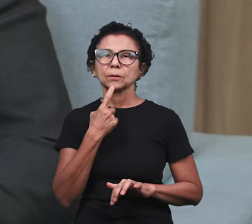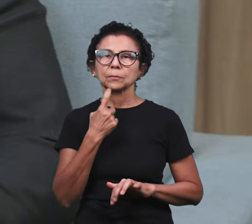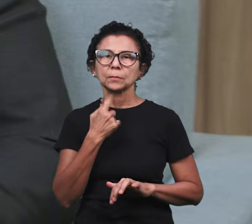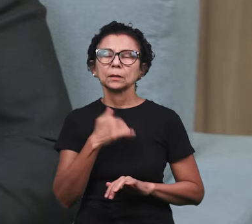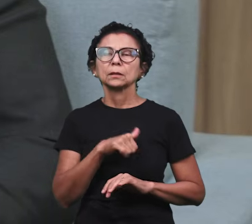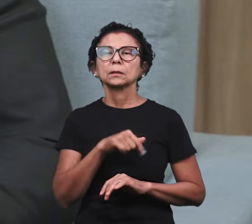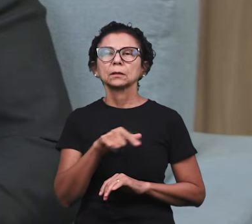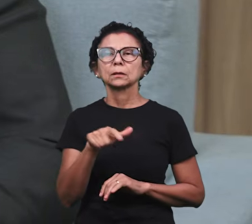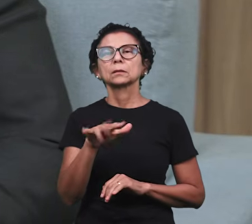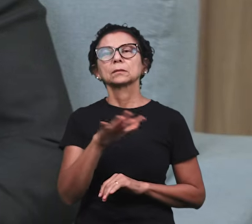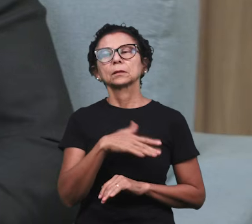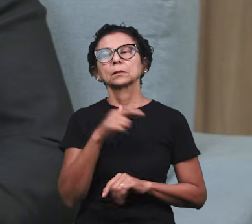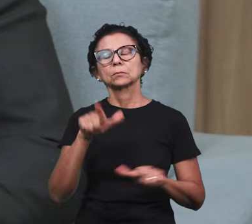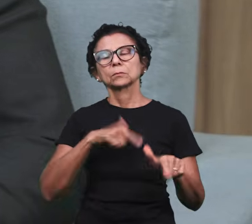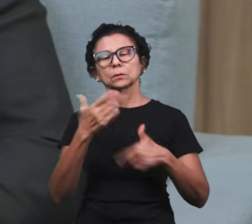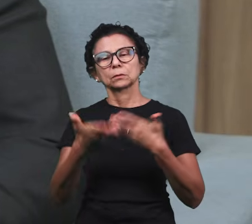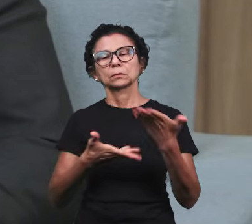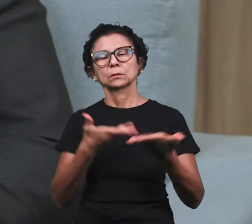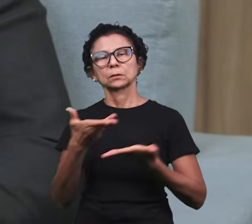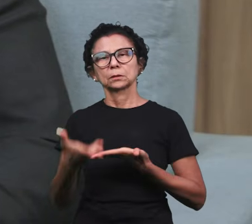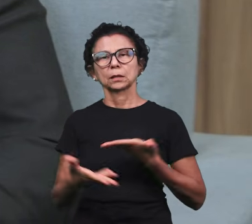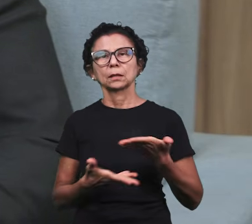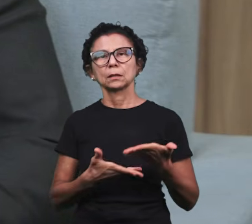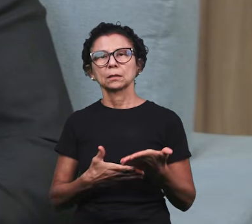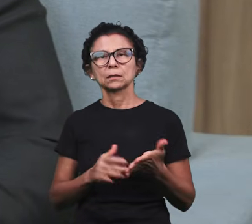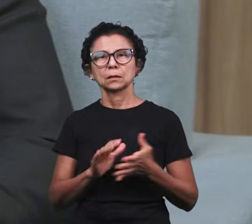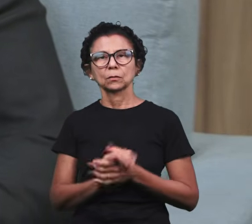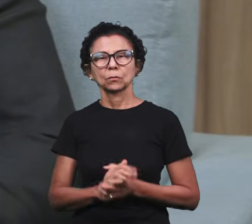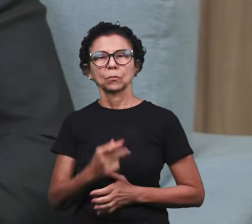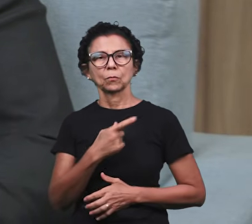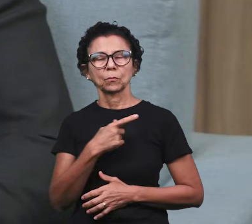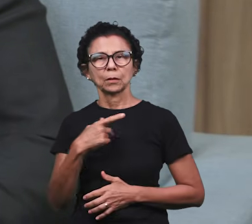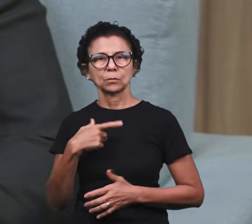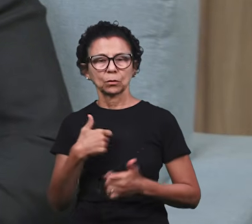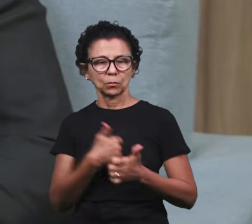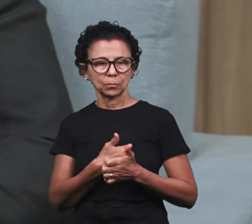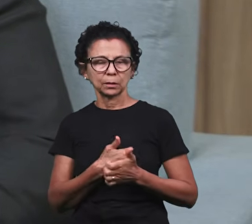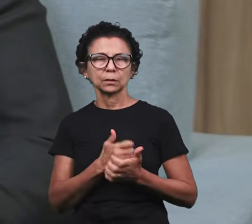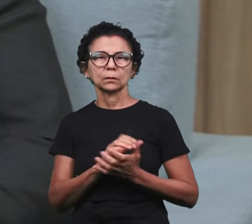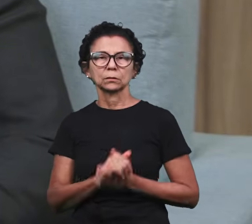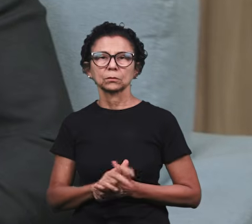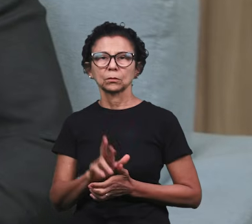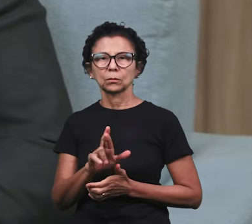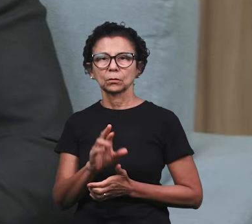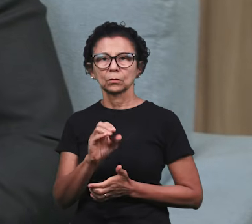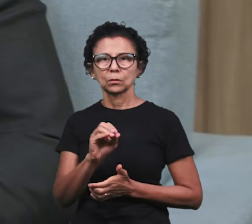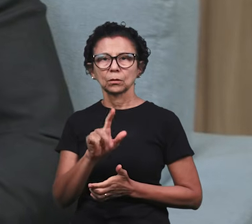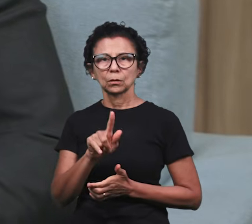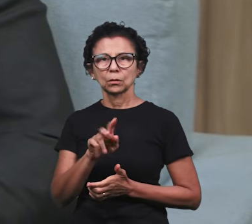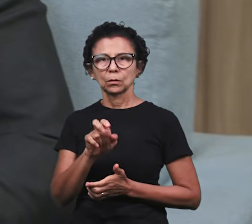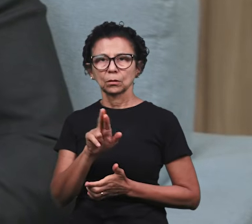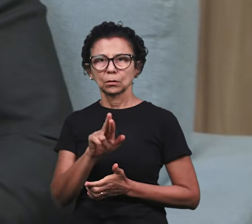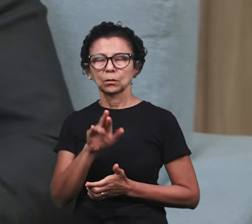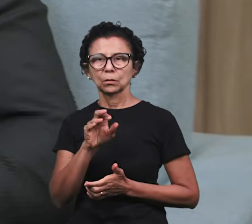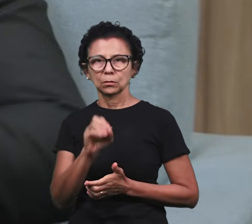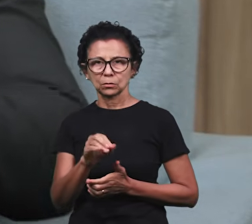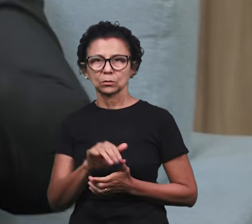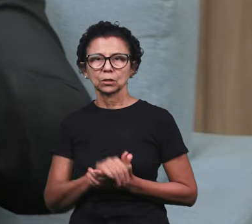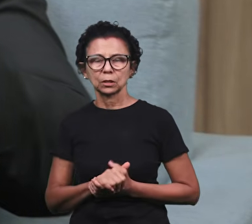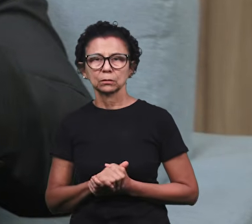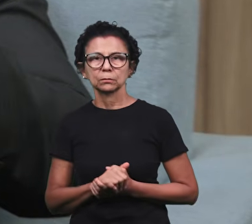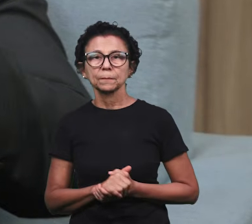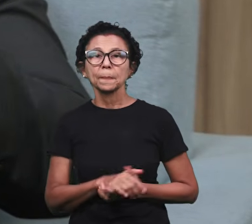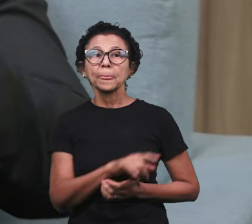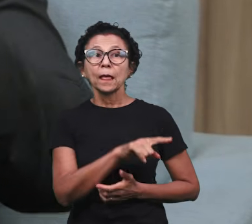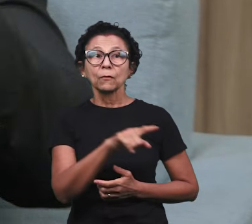ali têm feito um trabalho de assistência junto com o pastor Rogério Valadares. Esse trabalho envolve a igreja e os irmãos aí